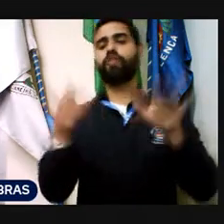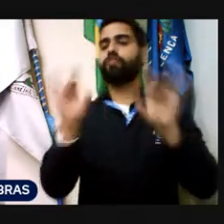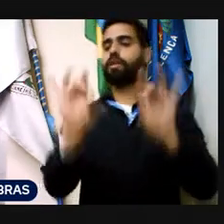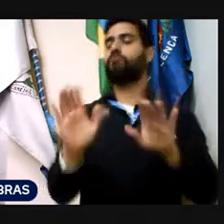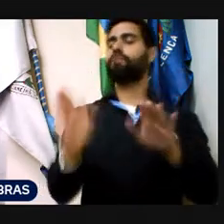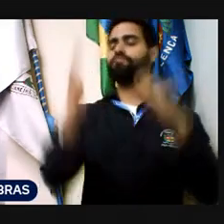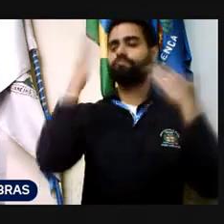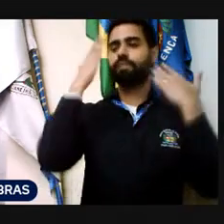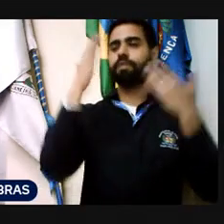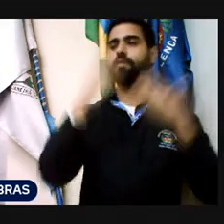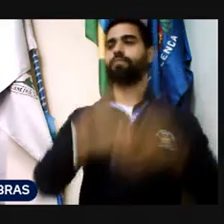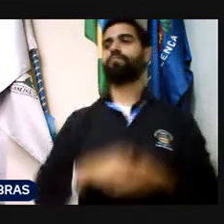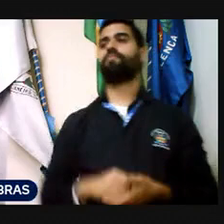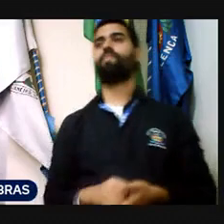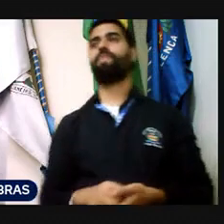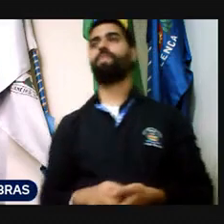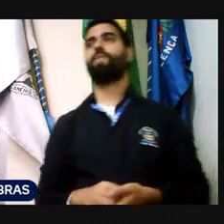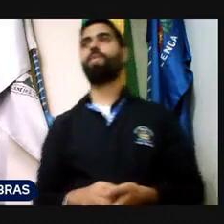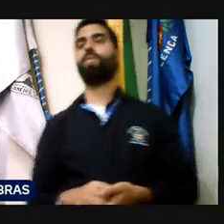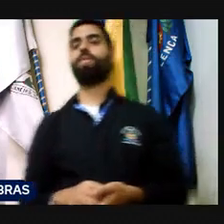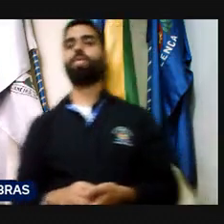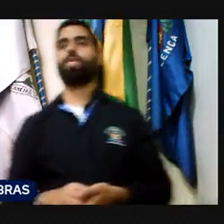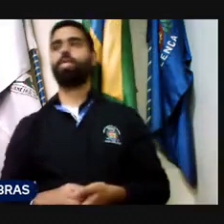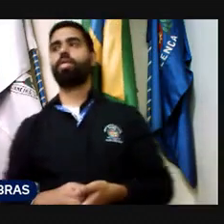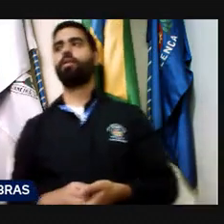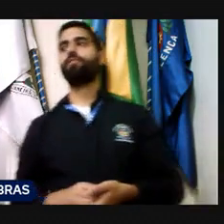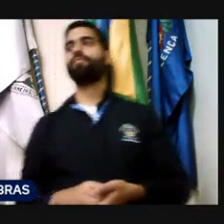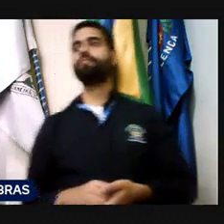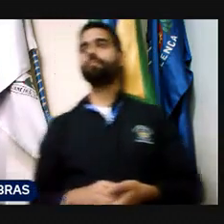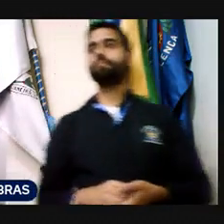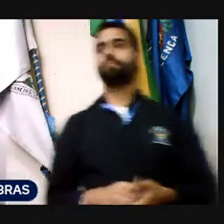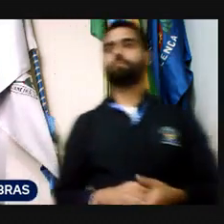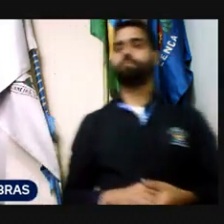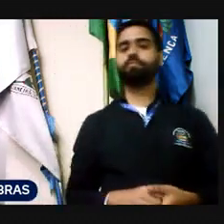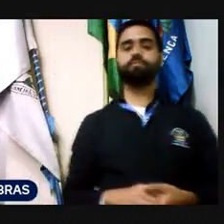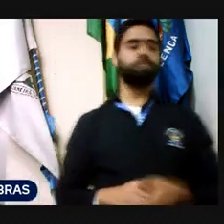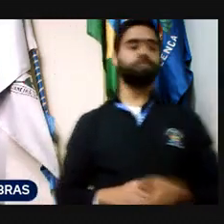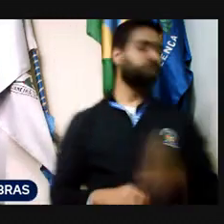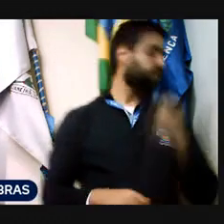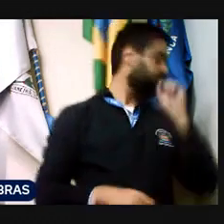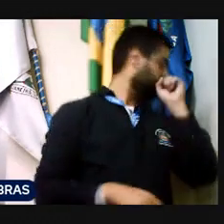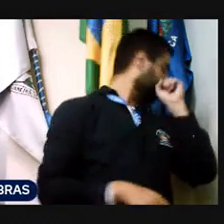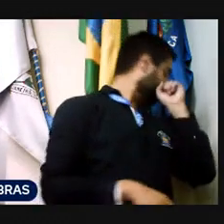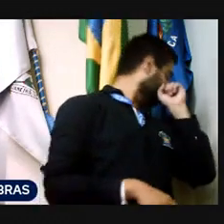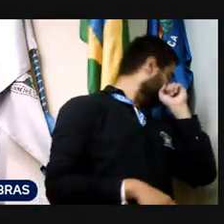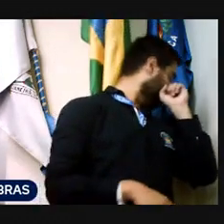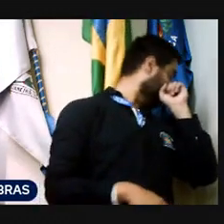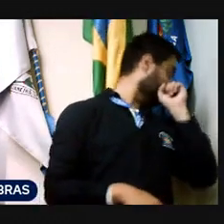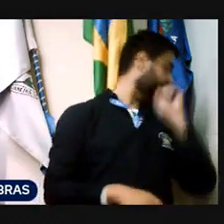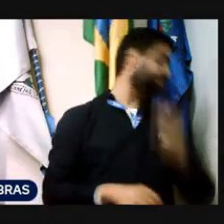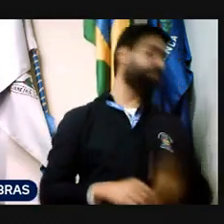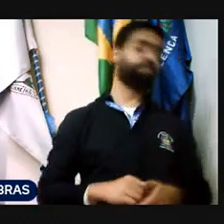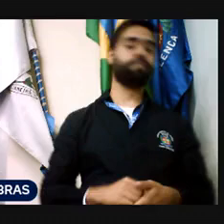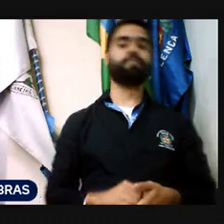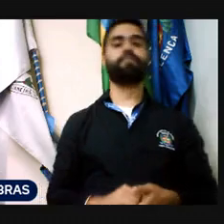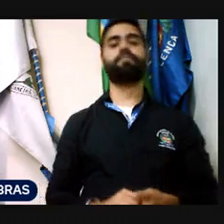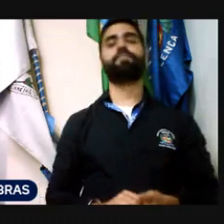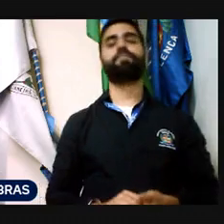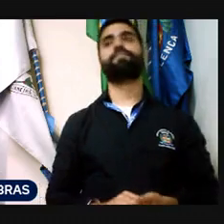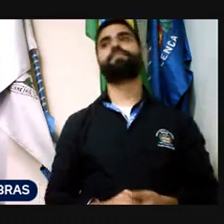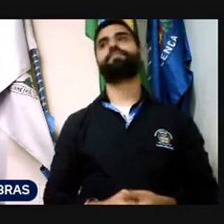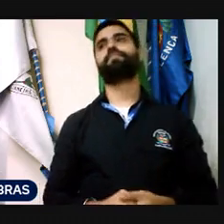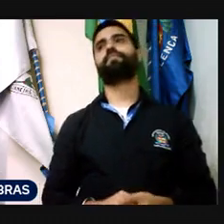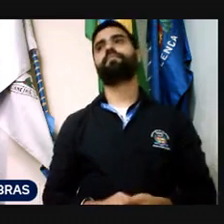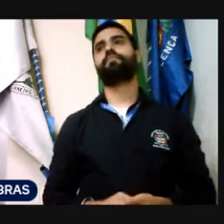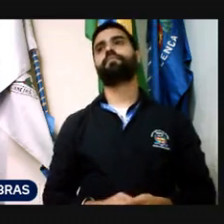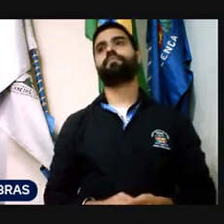desde já antecipo meus agradecimentos. Renovando sua tese de estima e consideração. Sala das sessões, 3 de agosto